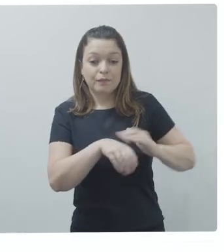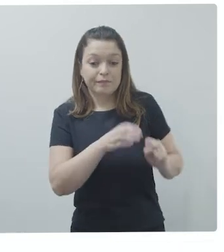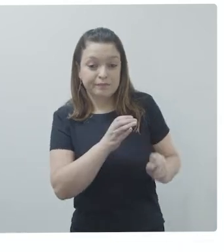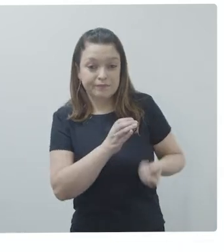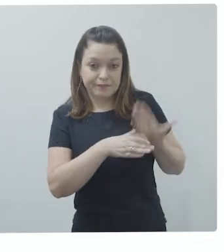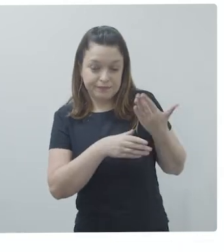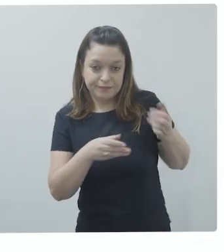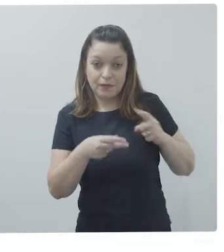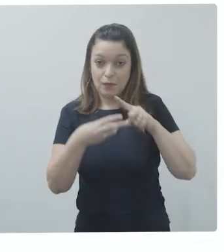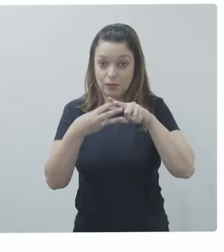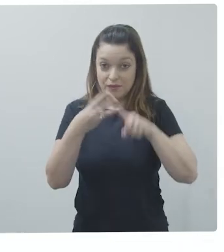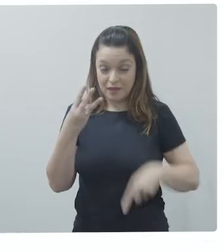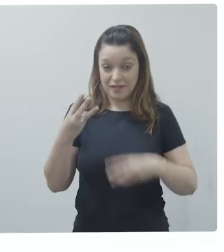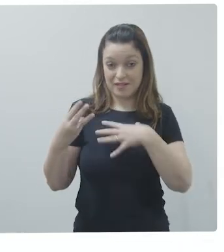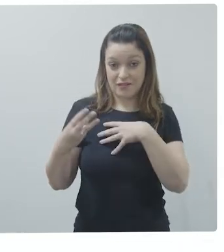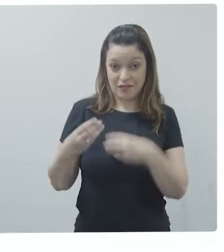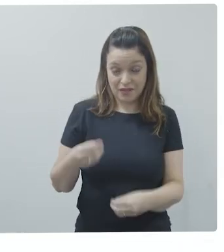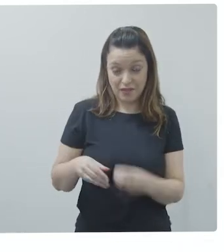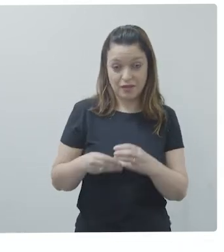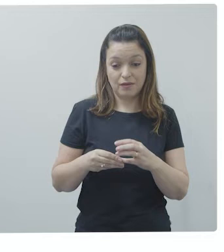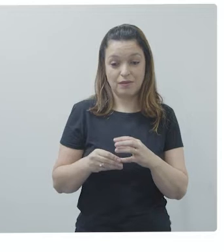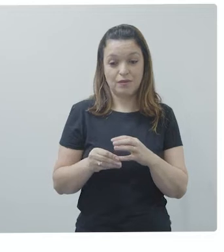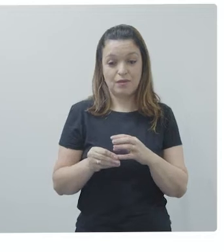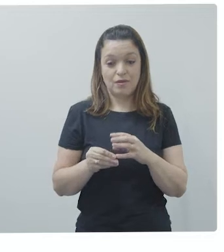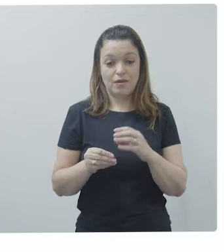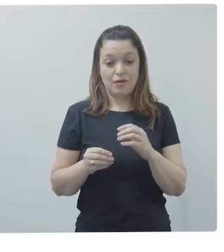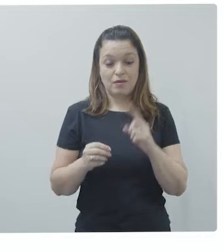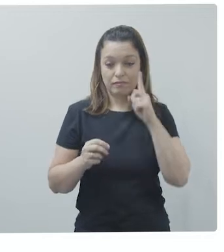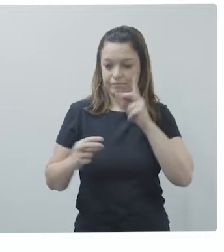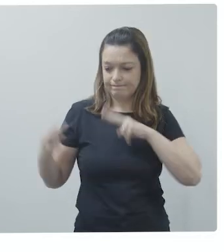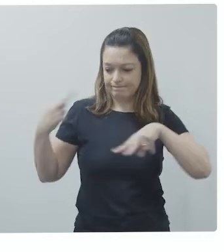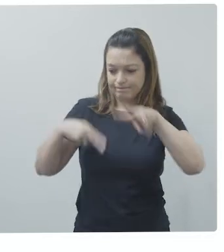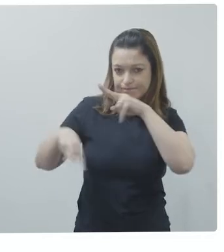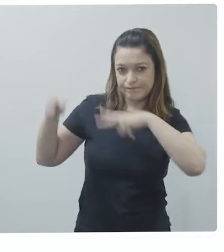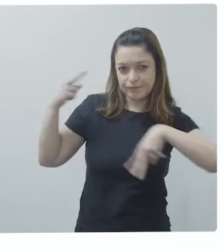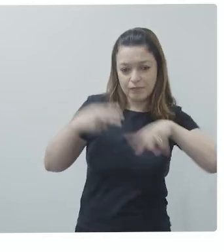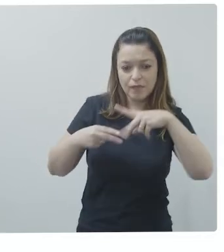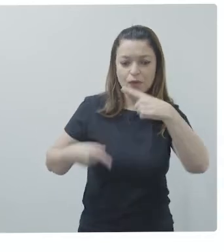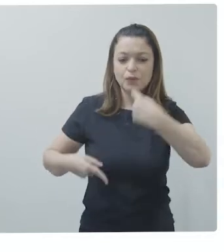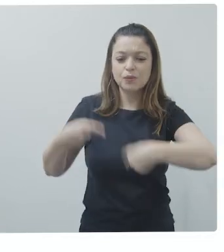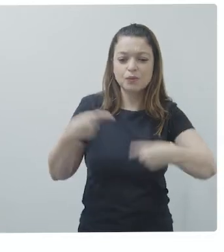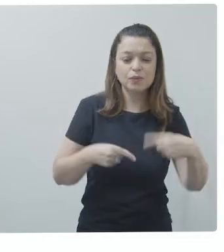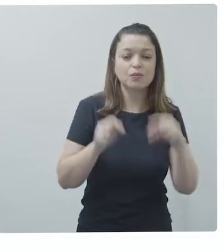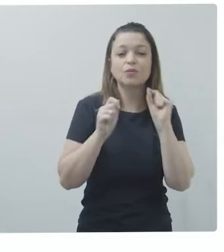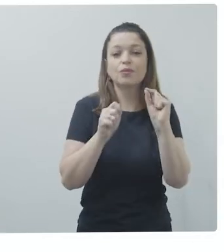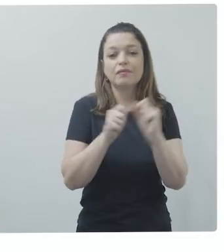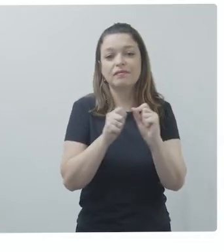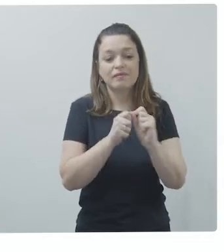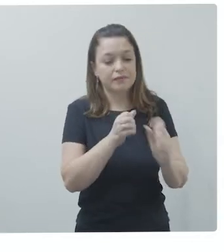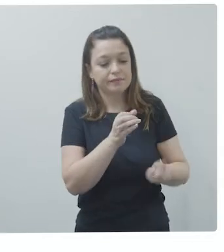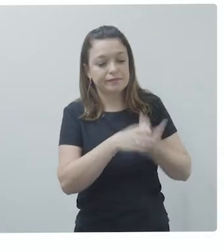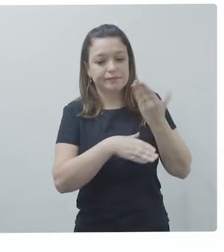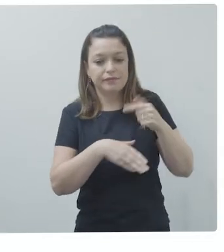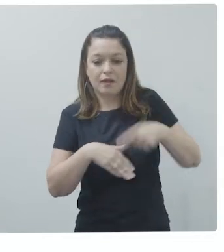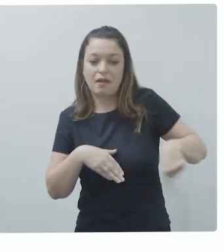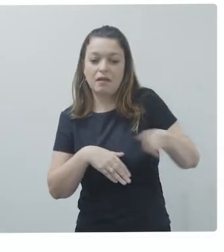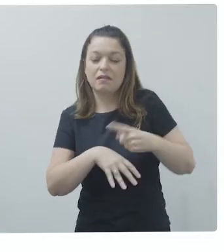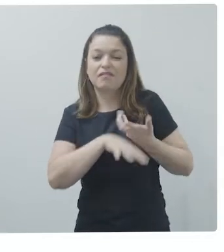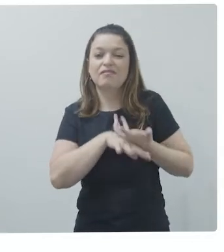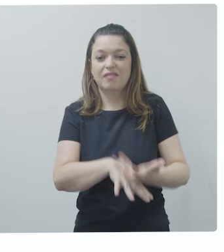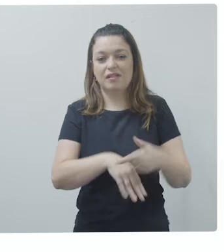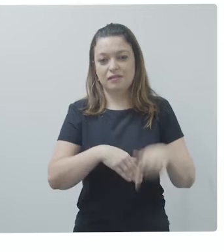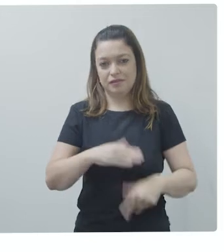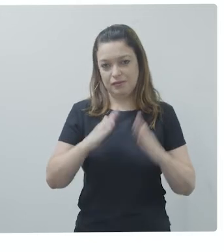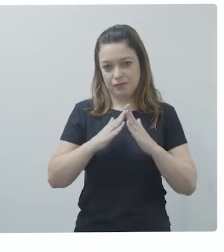Vê, Vili e Odin se entreolharam e discutiram sobre o que deveria ser feito ali no vazio